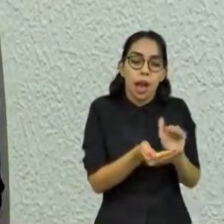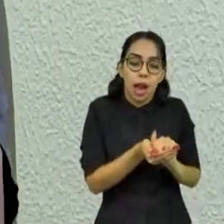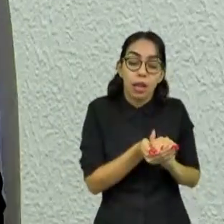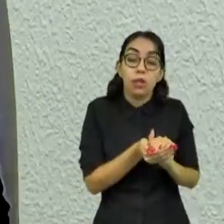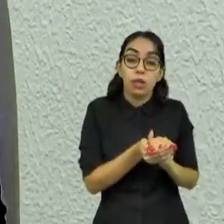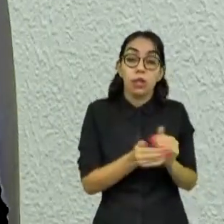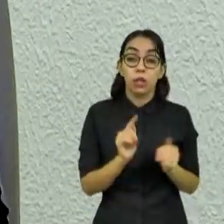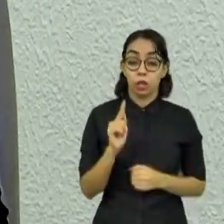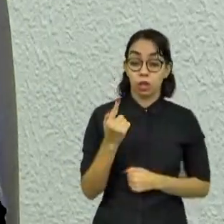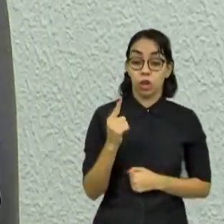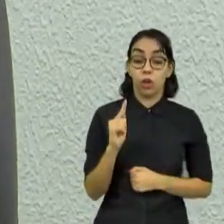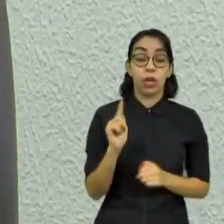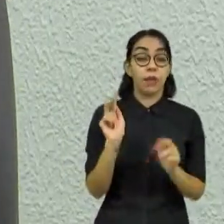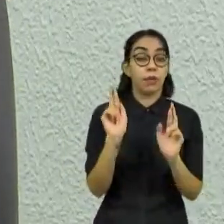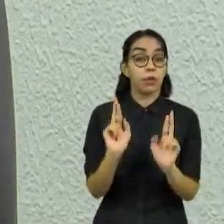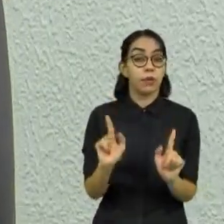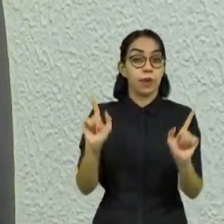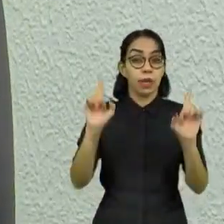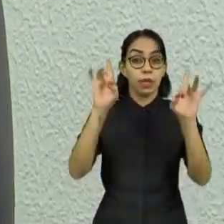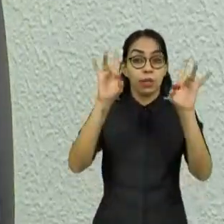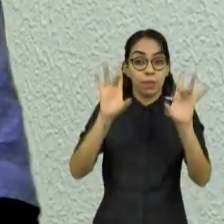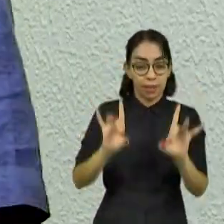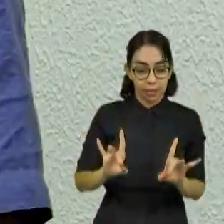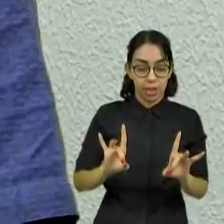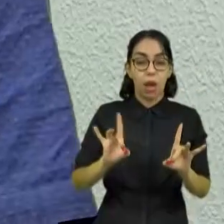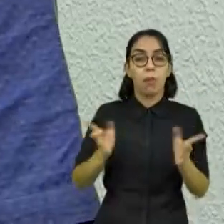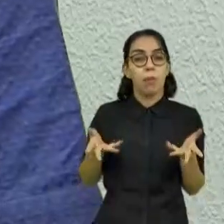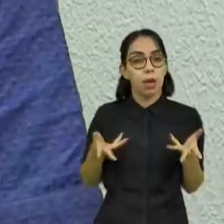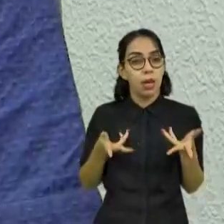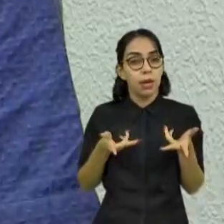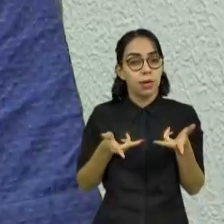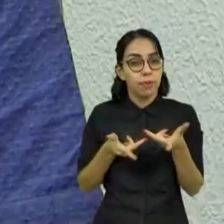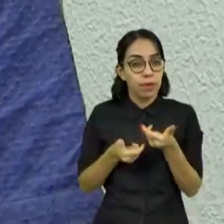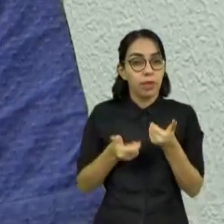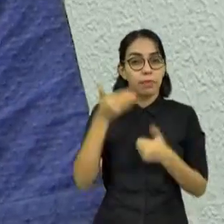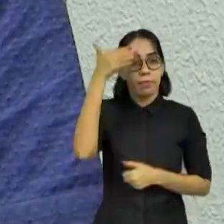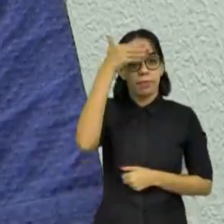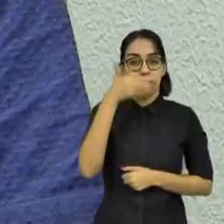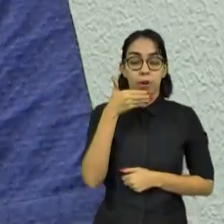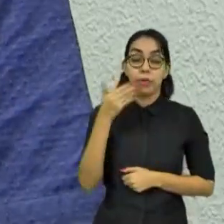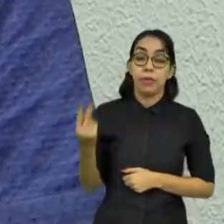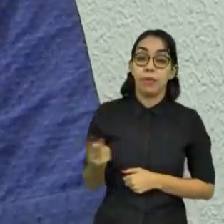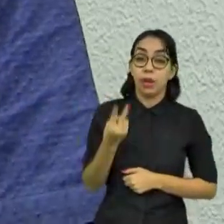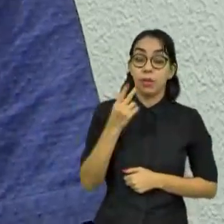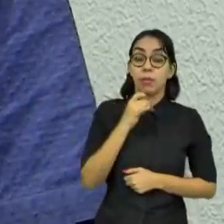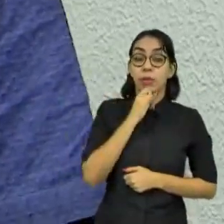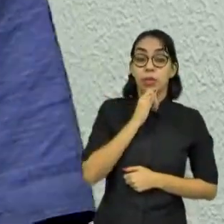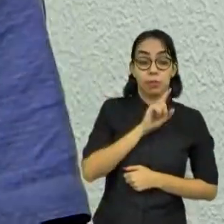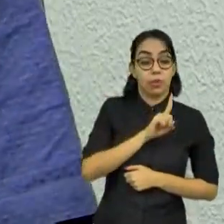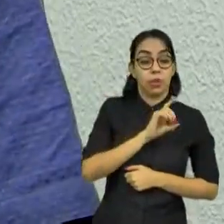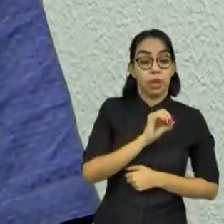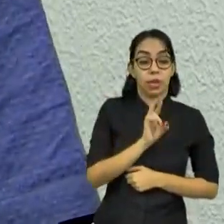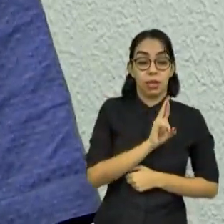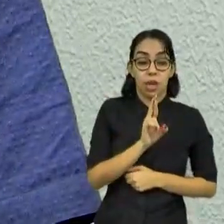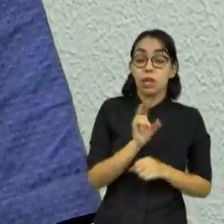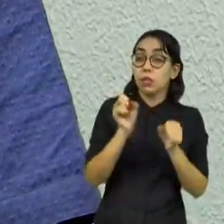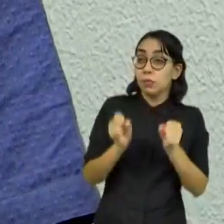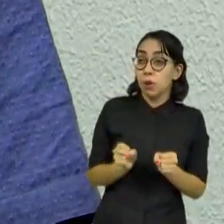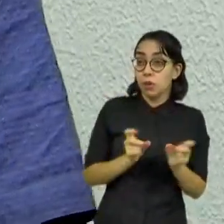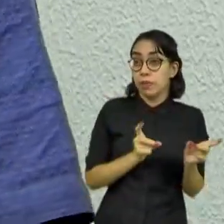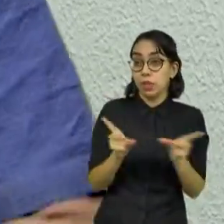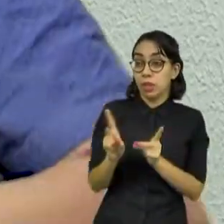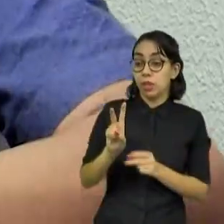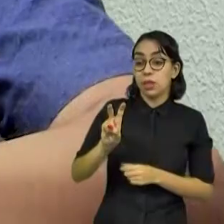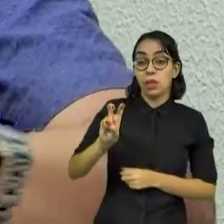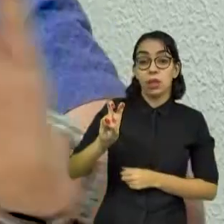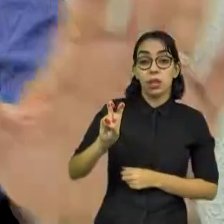coisa diferenciada, de qualidade, isso aí agrega um valor. Uma peça que você poderia vender por 10 reais, você pode vender por 50 reais, entendeu?